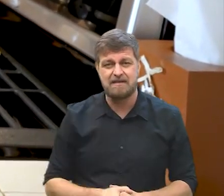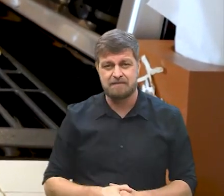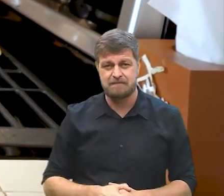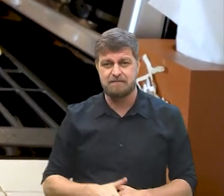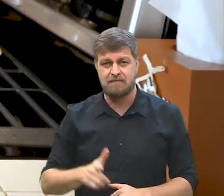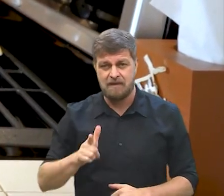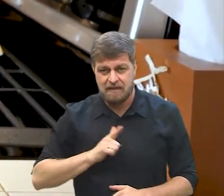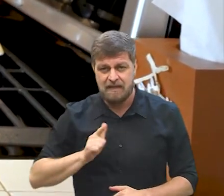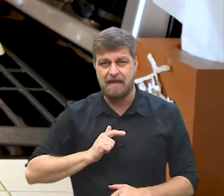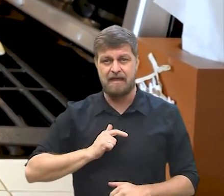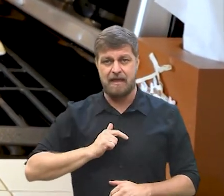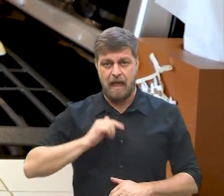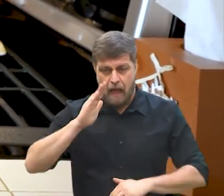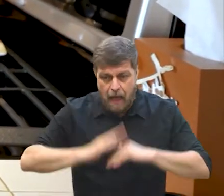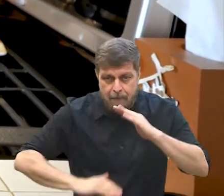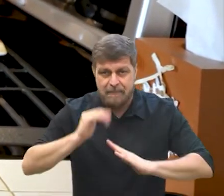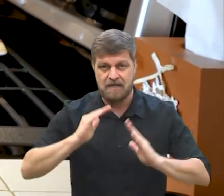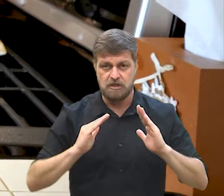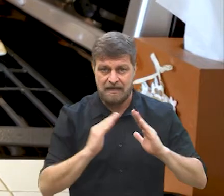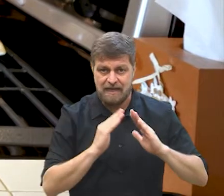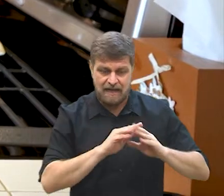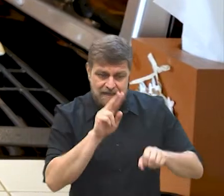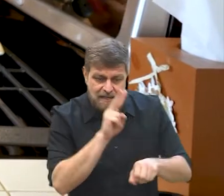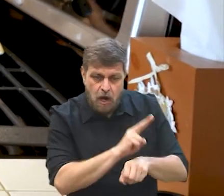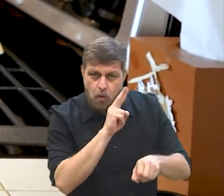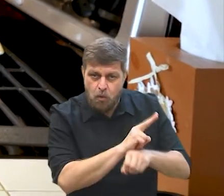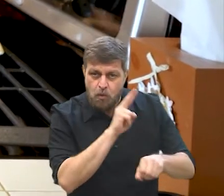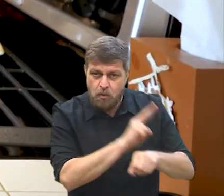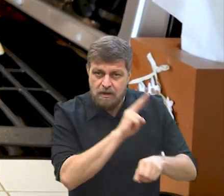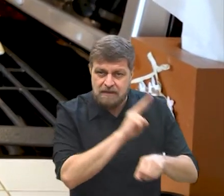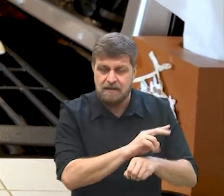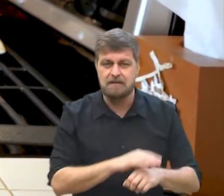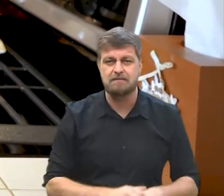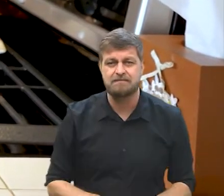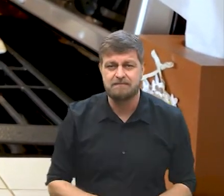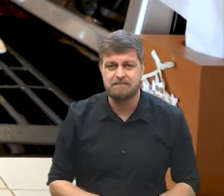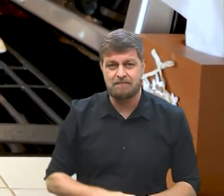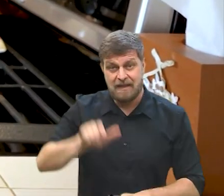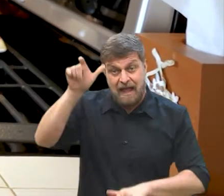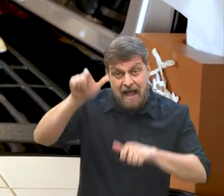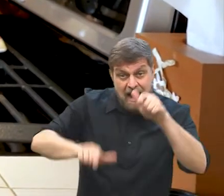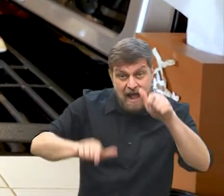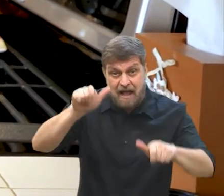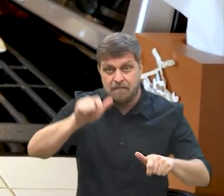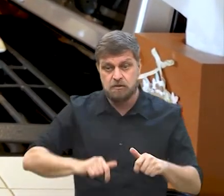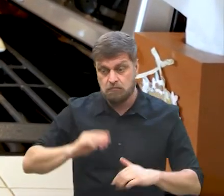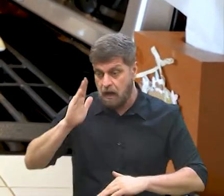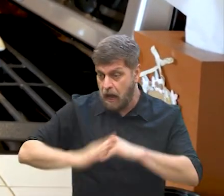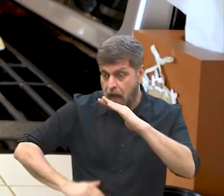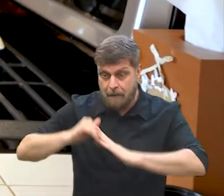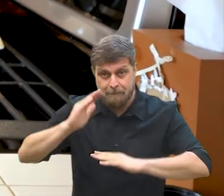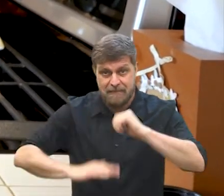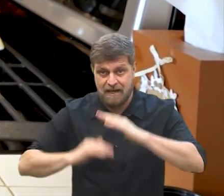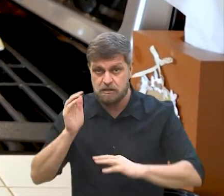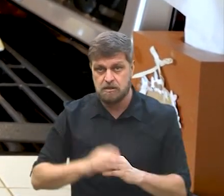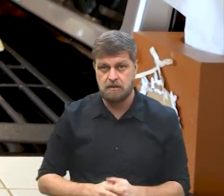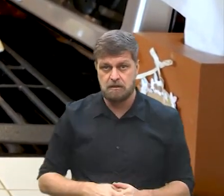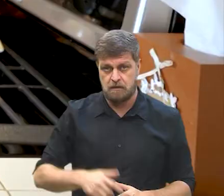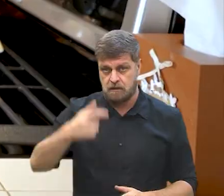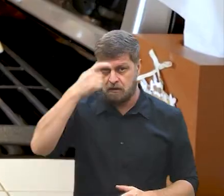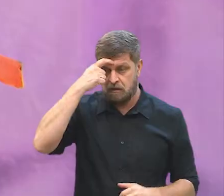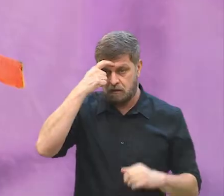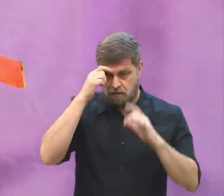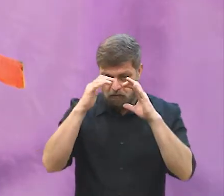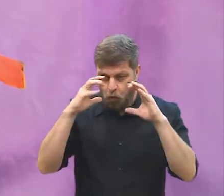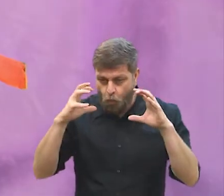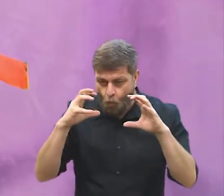que mantenham a atividade da sua casa, porque mantém as pessoas mais ativas e que acontece menos Alzheimer. Olha que